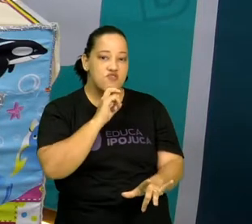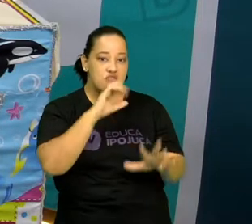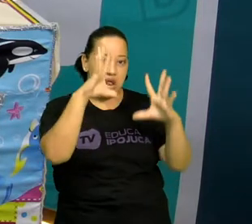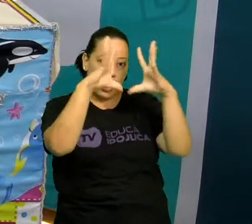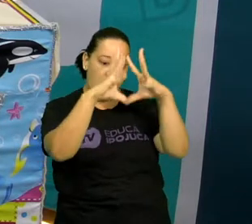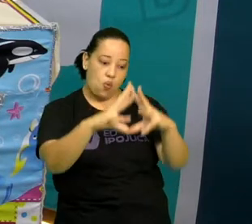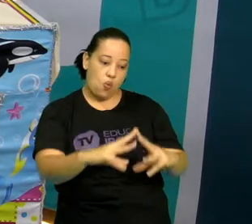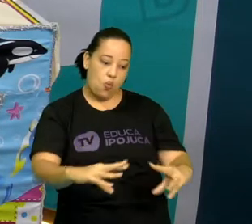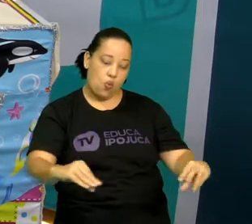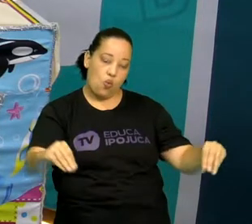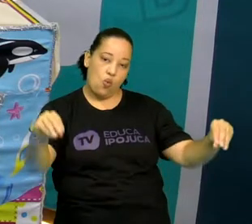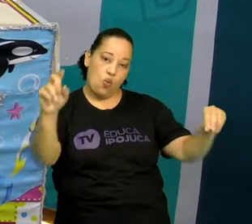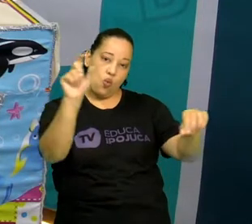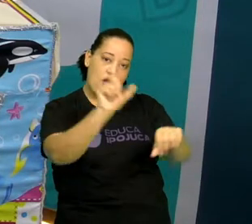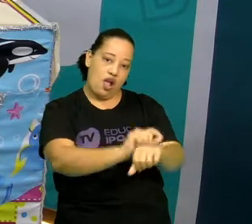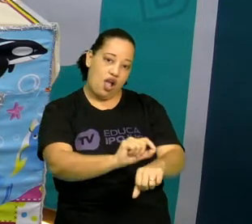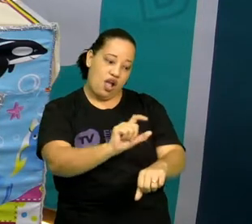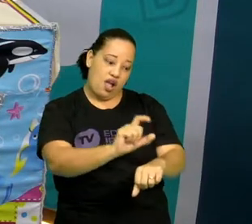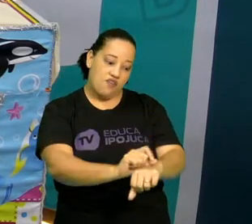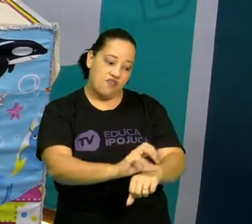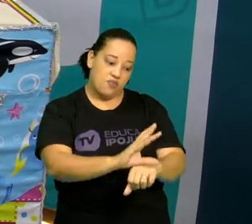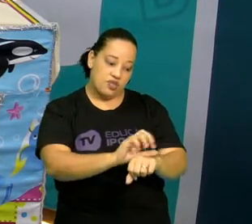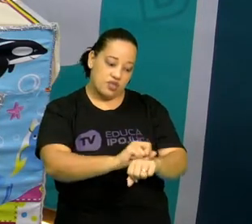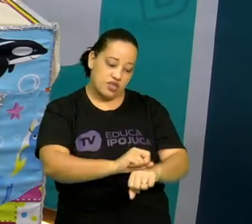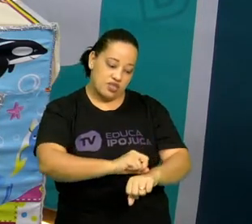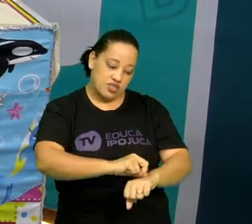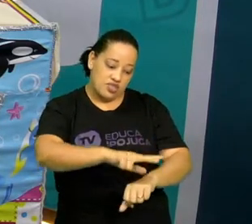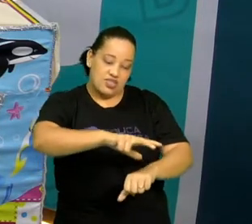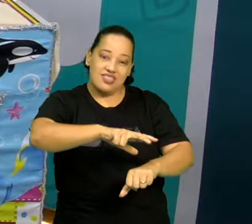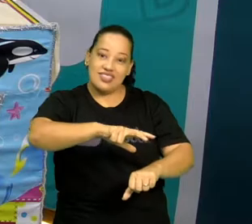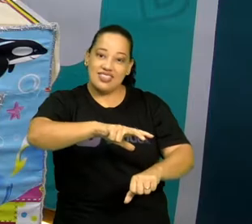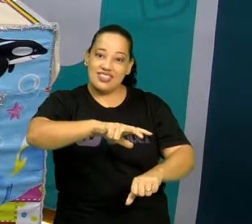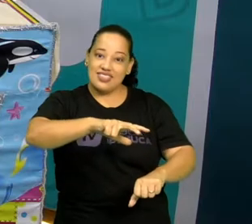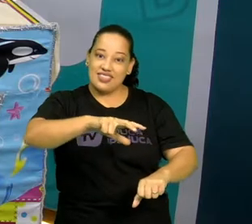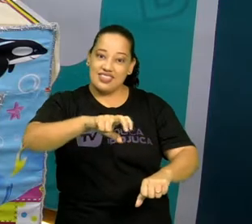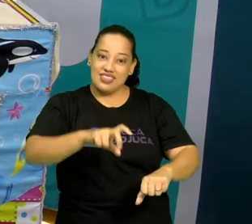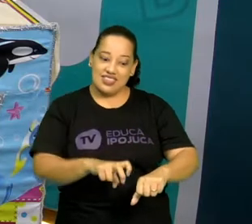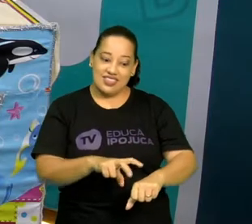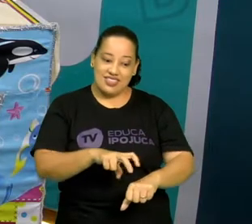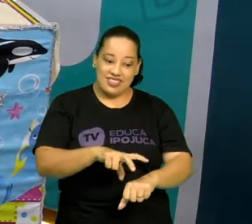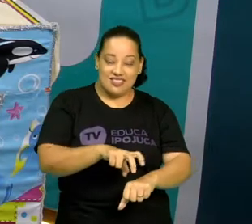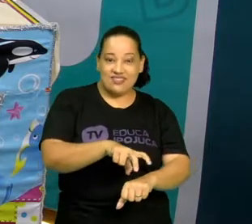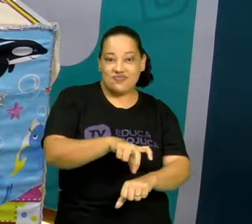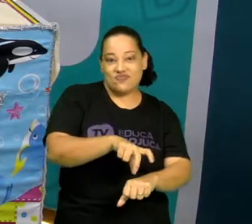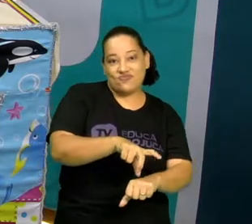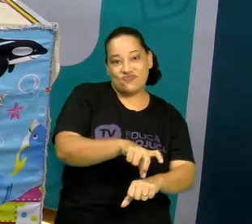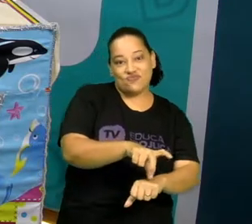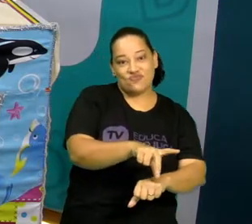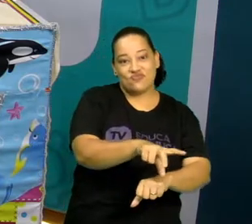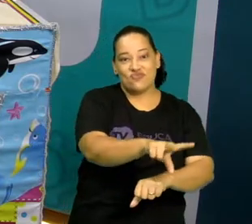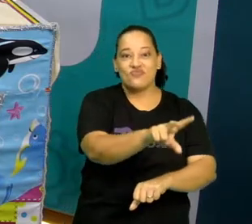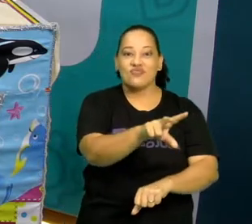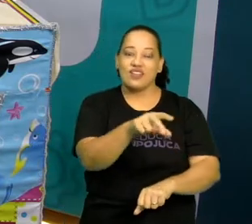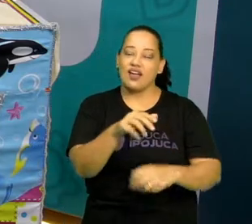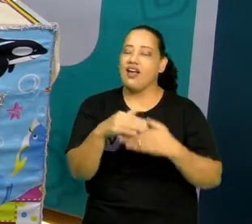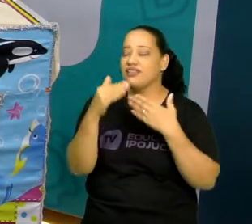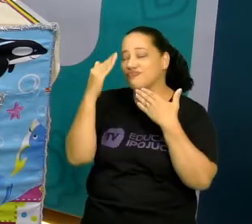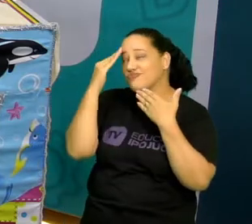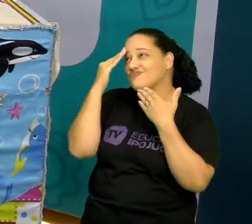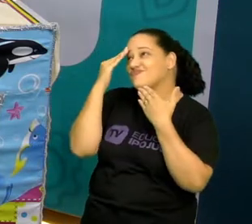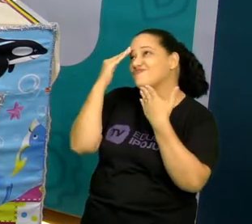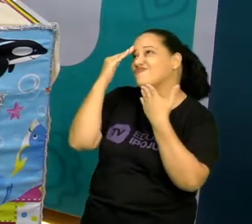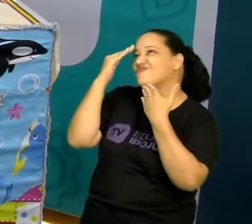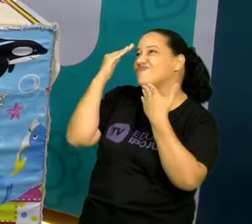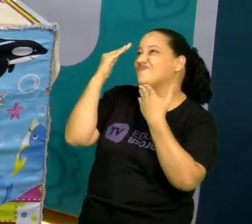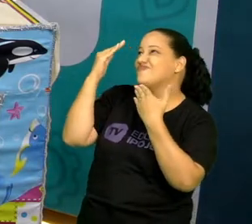estava presa ao pé da formiguinha, crianças. E a formiguinha agradeceu por